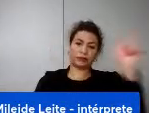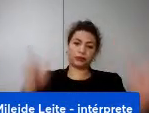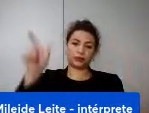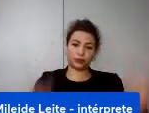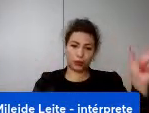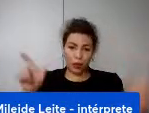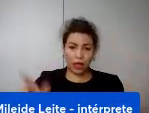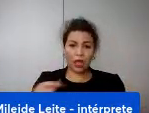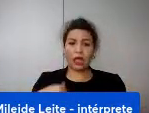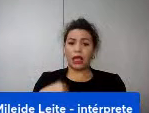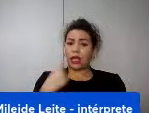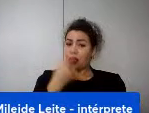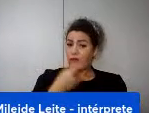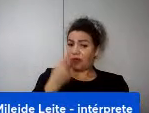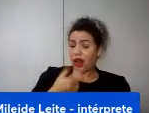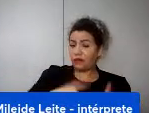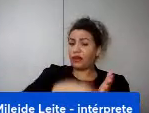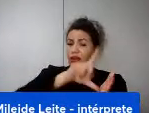Eu falava quando